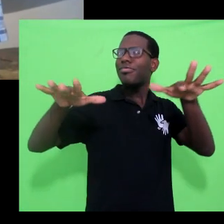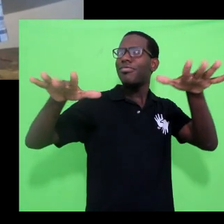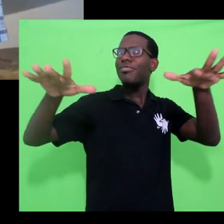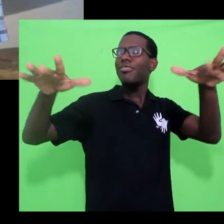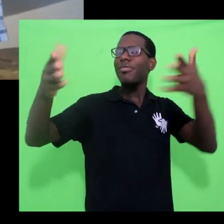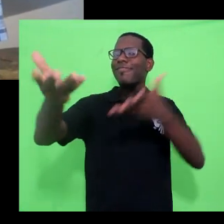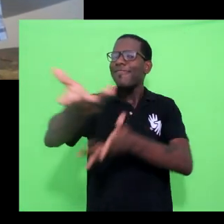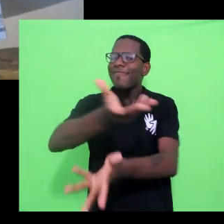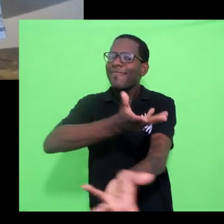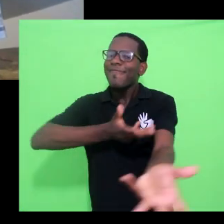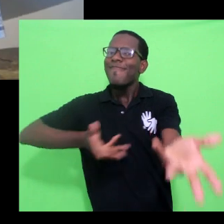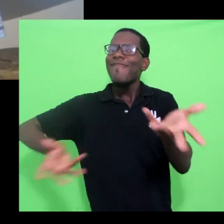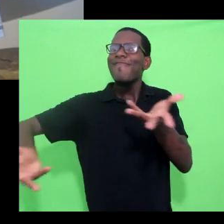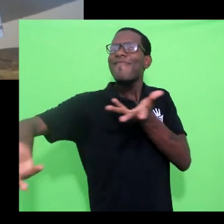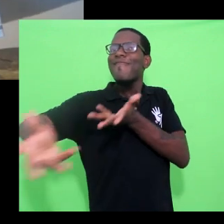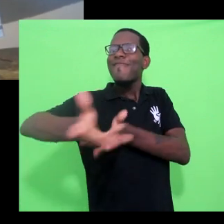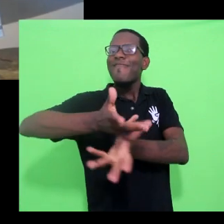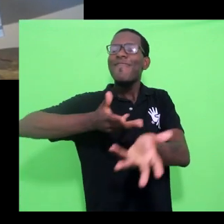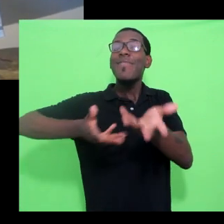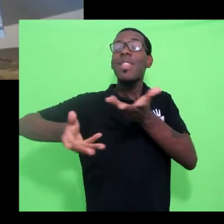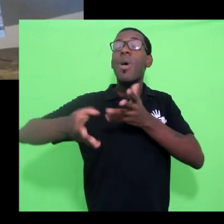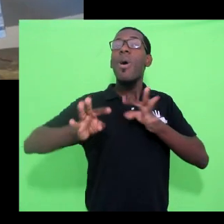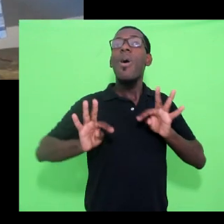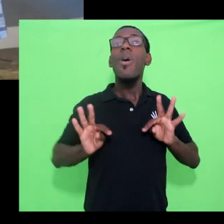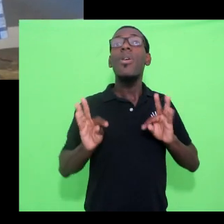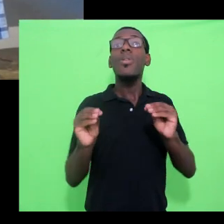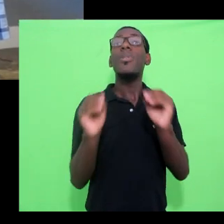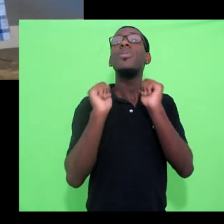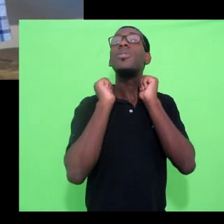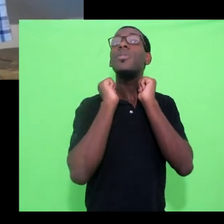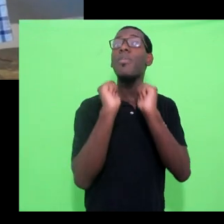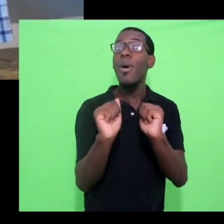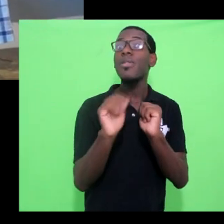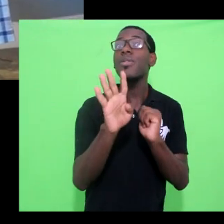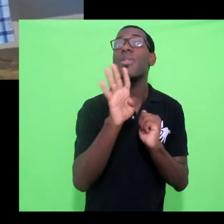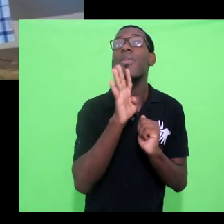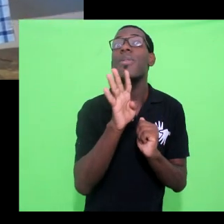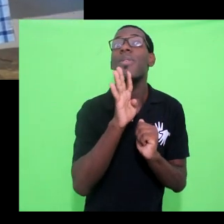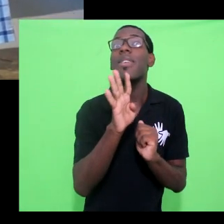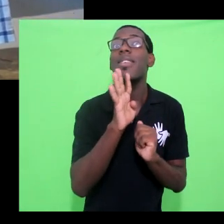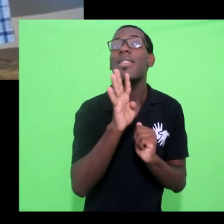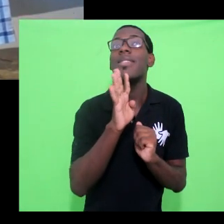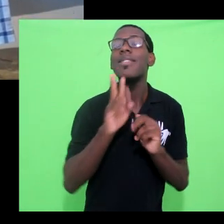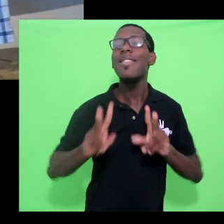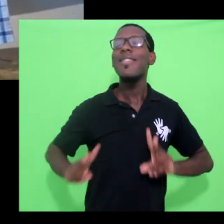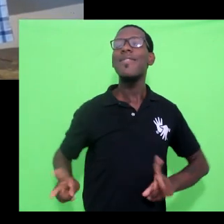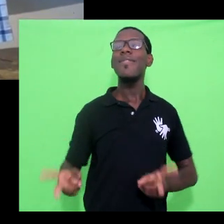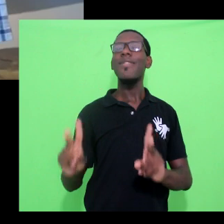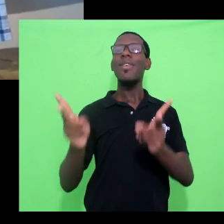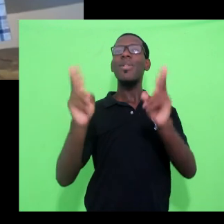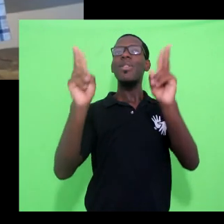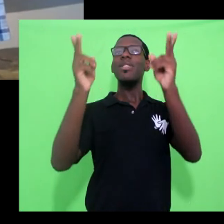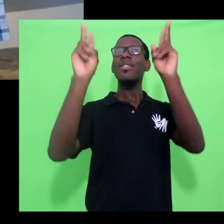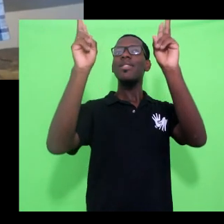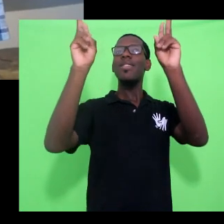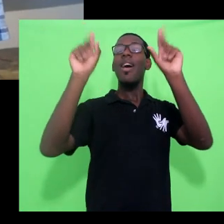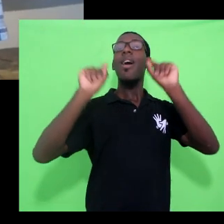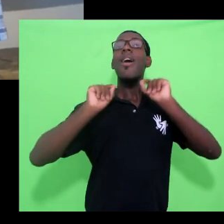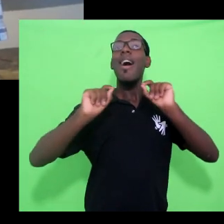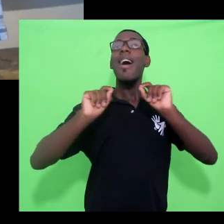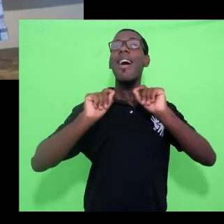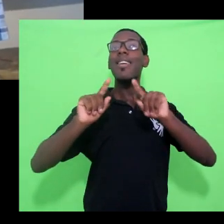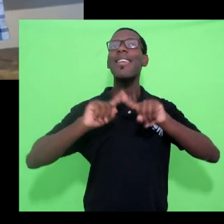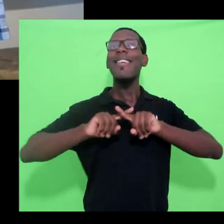para o futuro é que possamos divulgar a nossa história, que